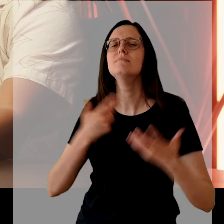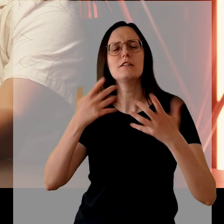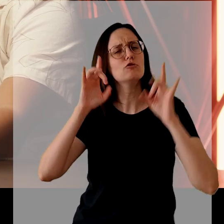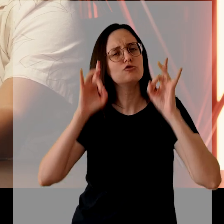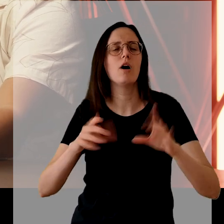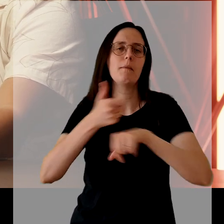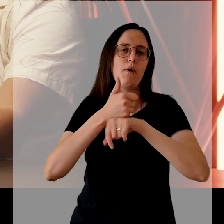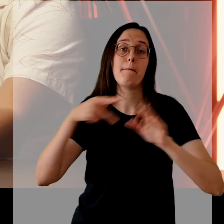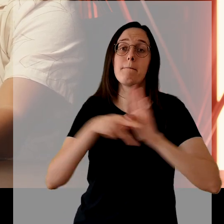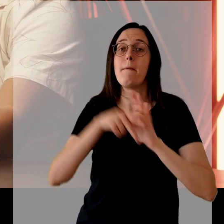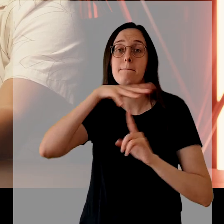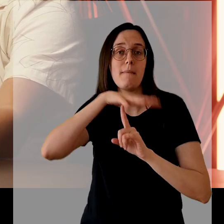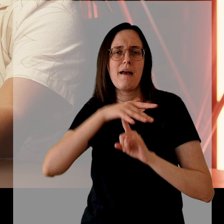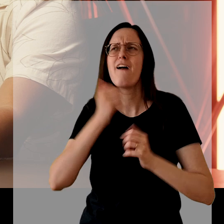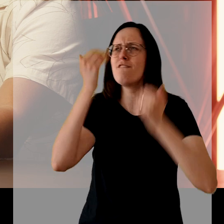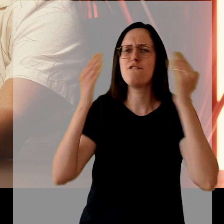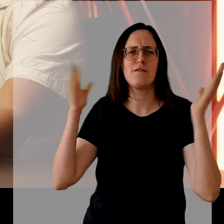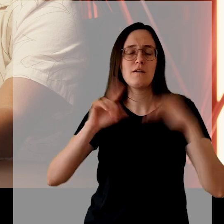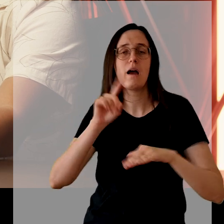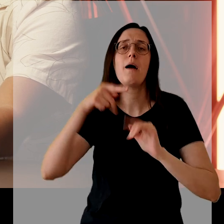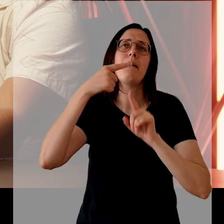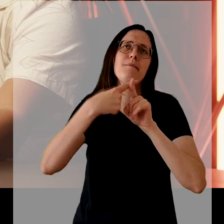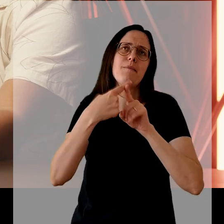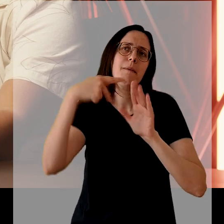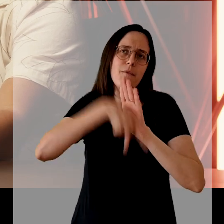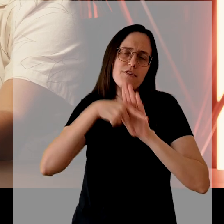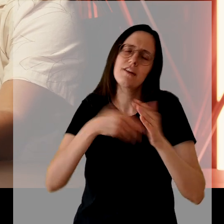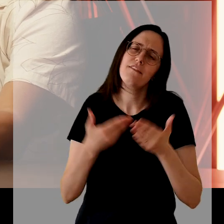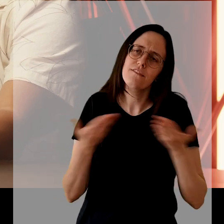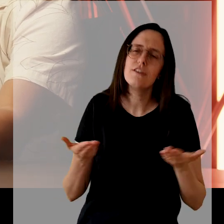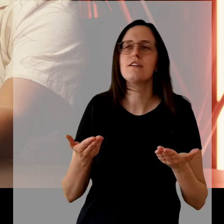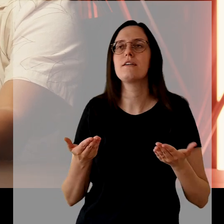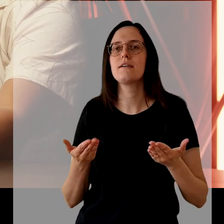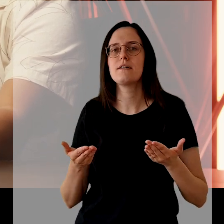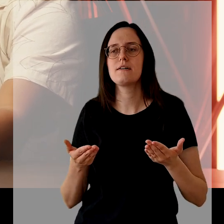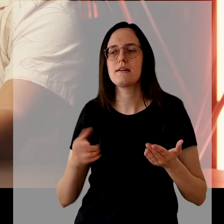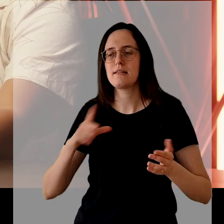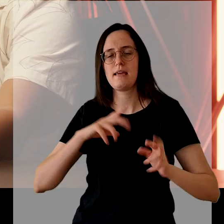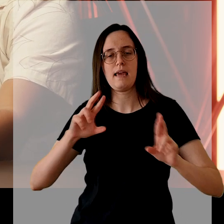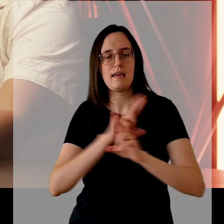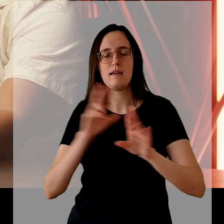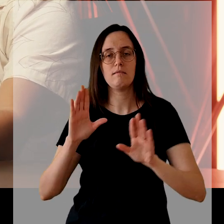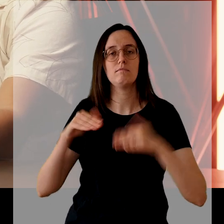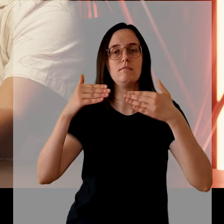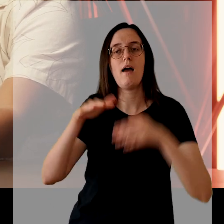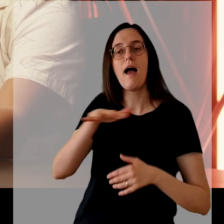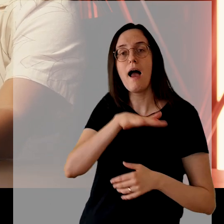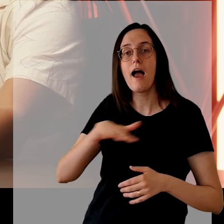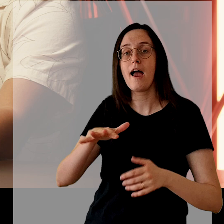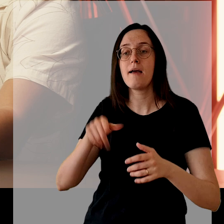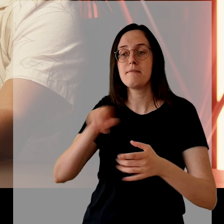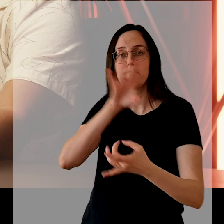vontade de trabalhar só com profissionais do Paraná, de não trazer gente de fora, porque era um projeto que, enfim, tinha a ver com o desenvolvimento